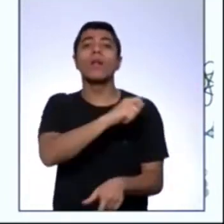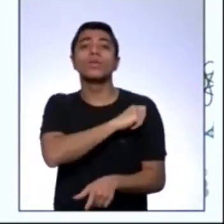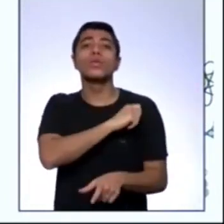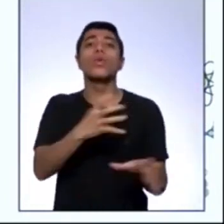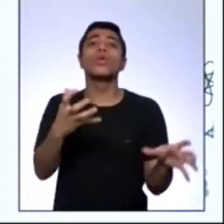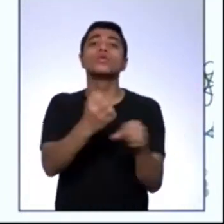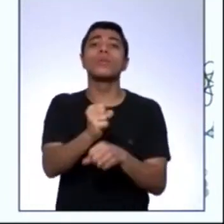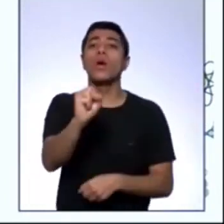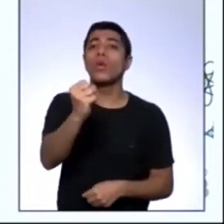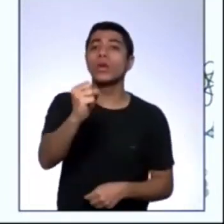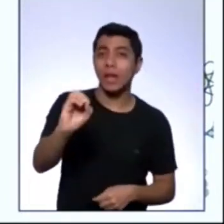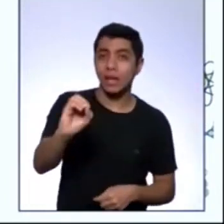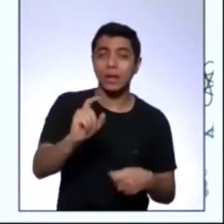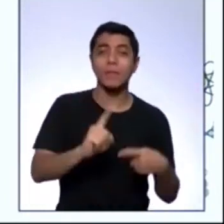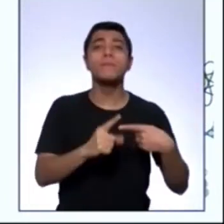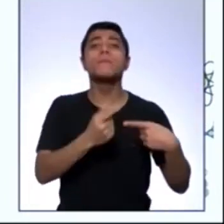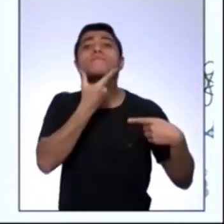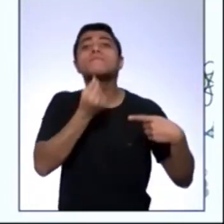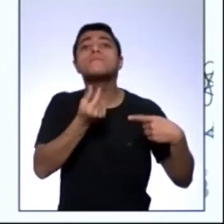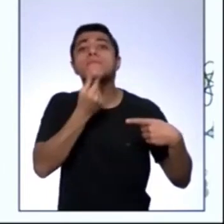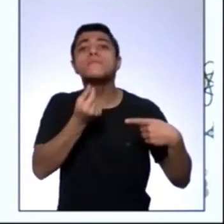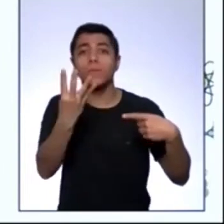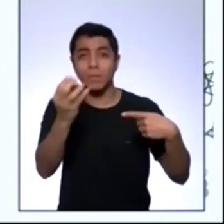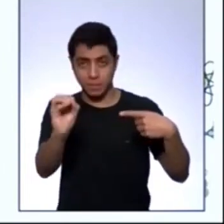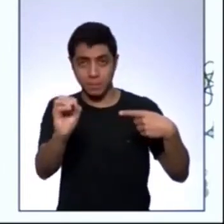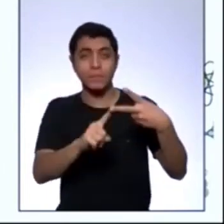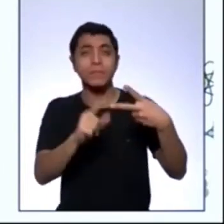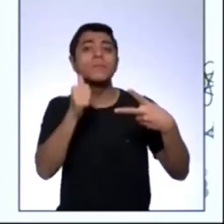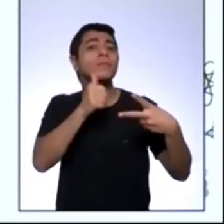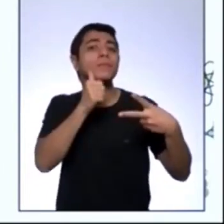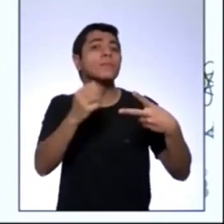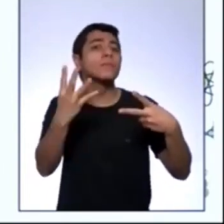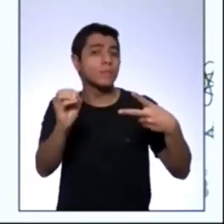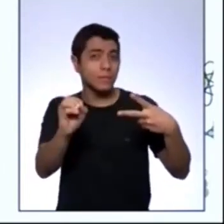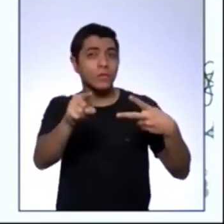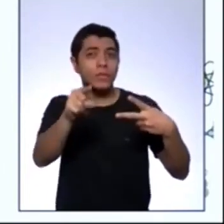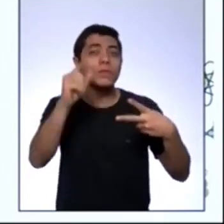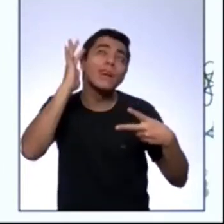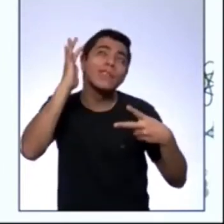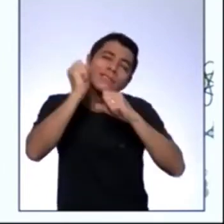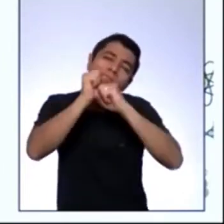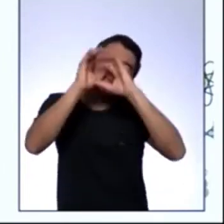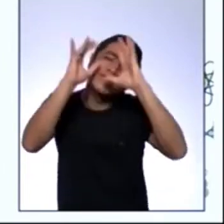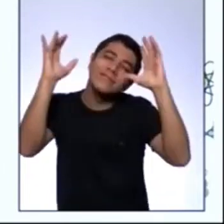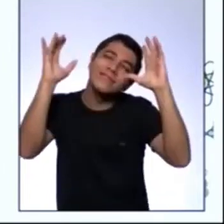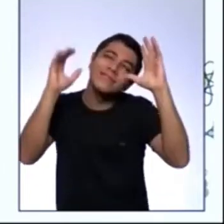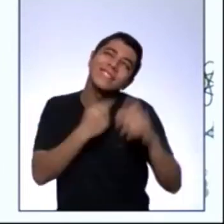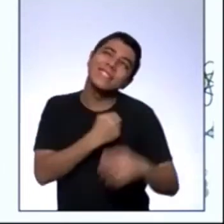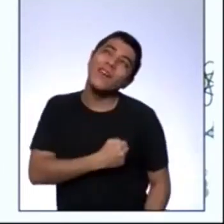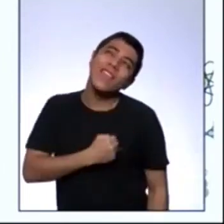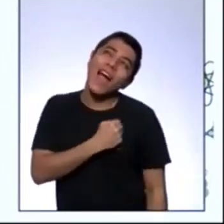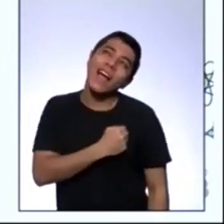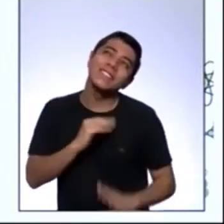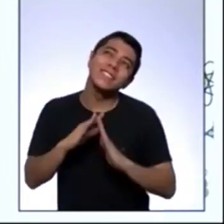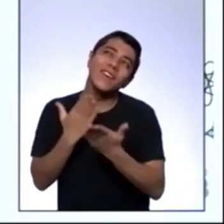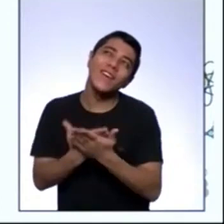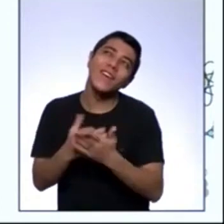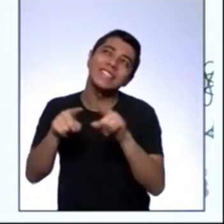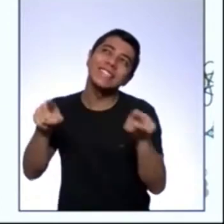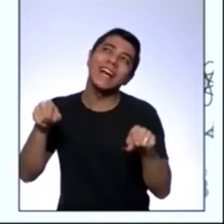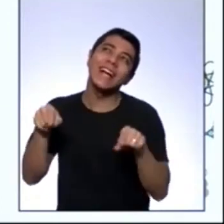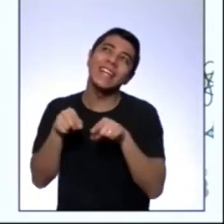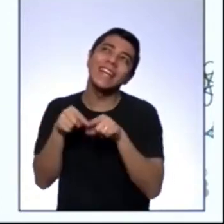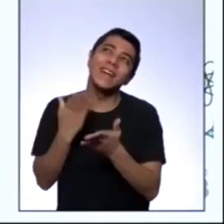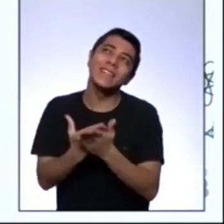40 menina parou imagina e fecha o olhinho saudades saudades da minha sala de aula 80 anos